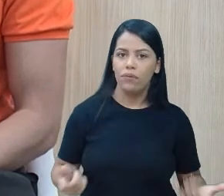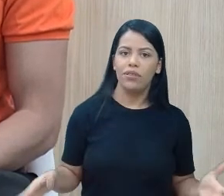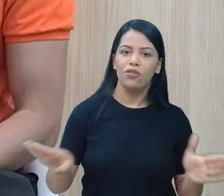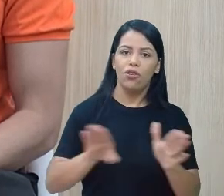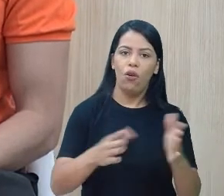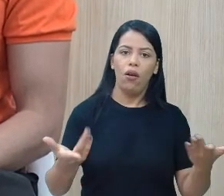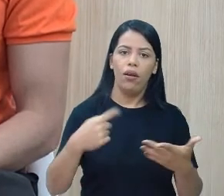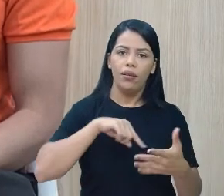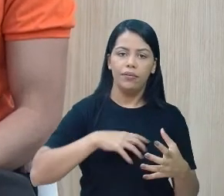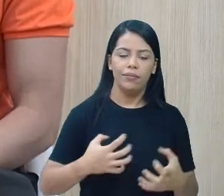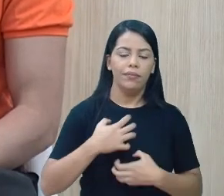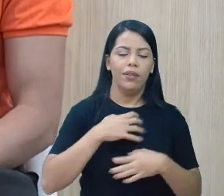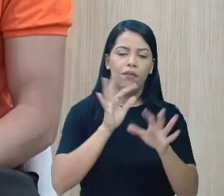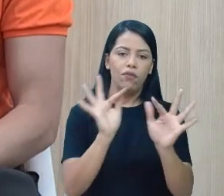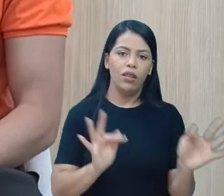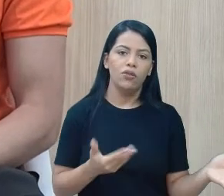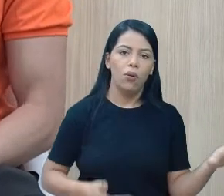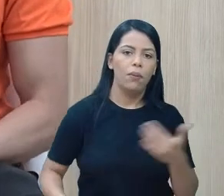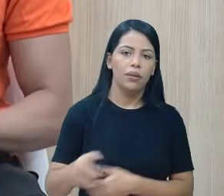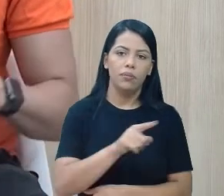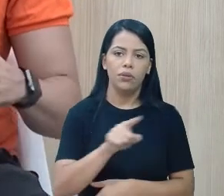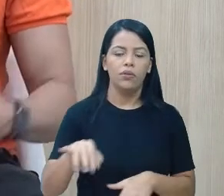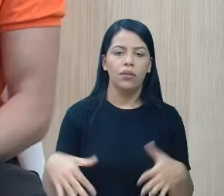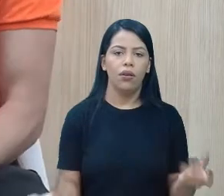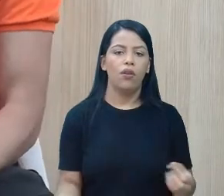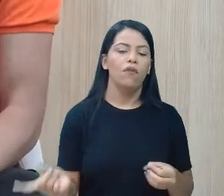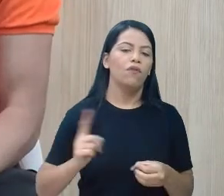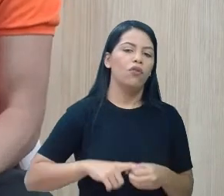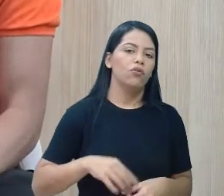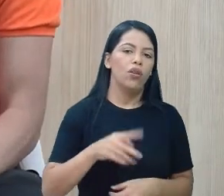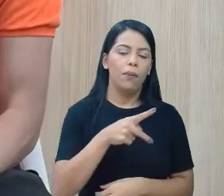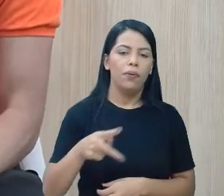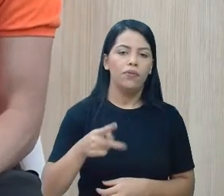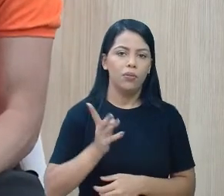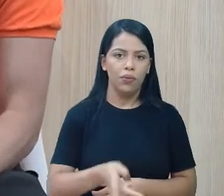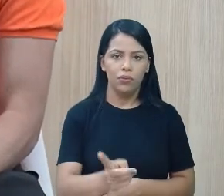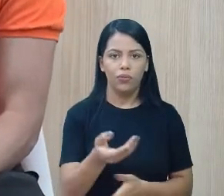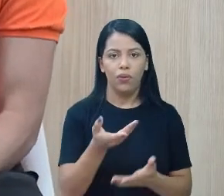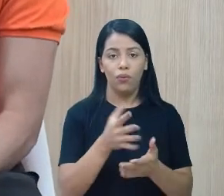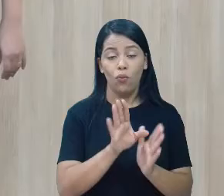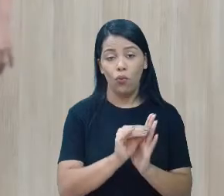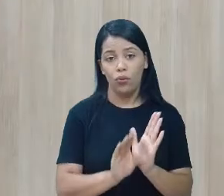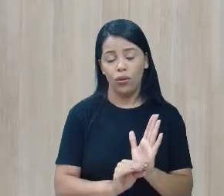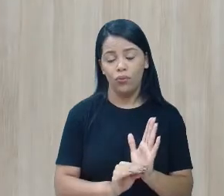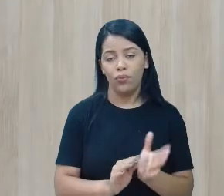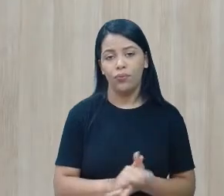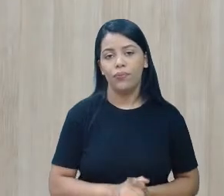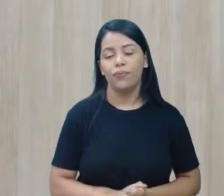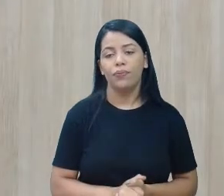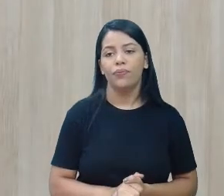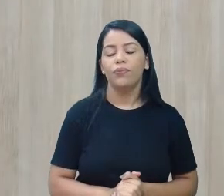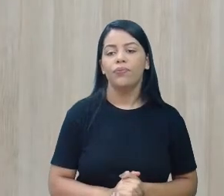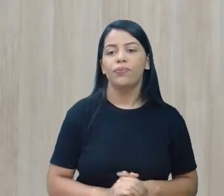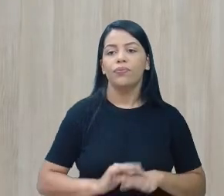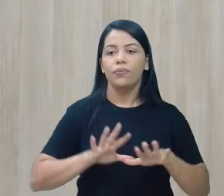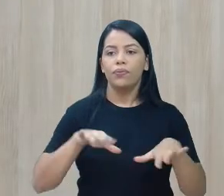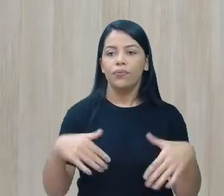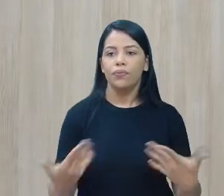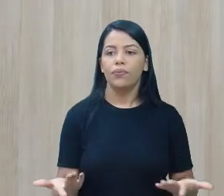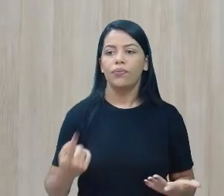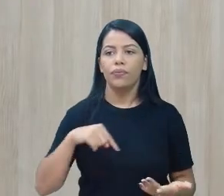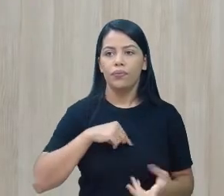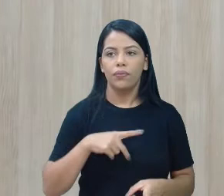participação de vocês, tá bom? Então eu vou voltar com o Briane para ela dar continuidade aí com o assunto. Bom, gente, e aí,